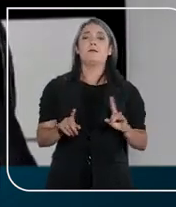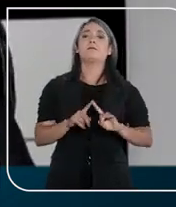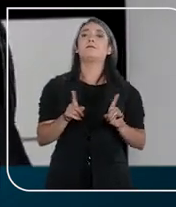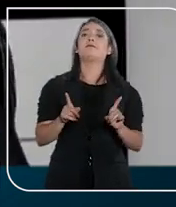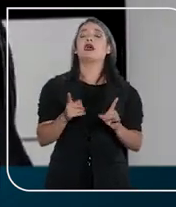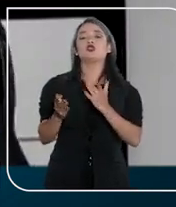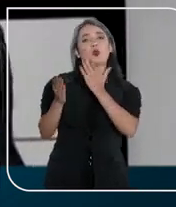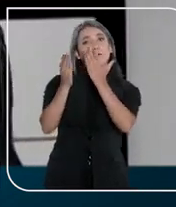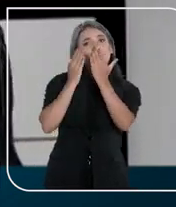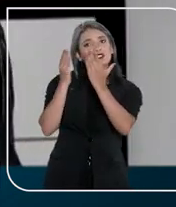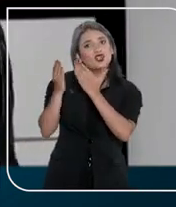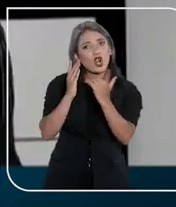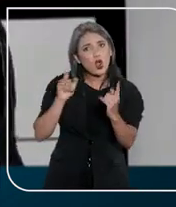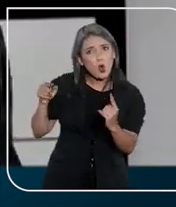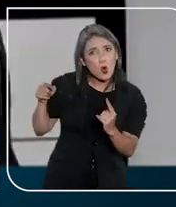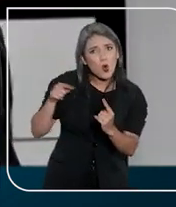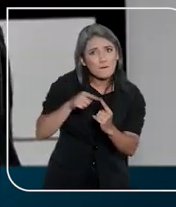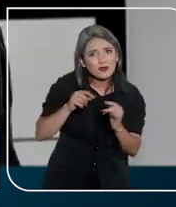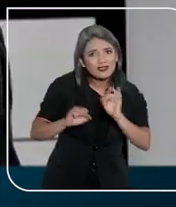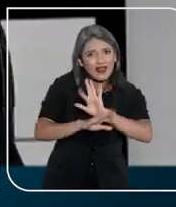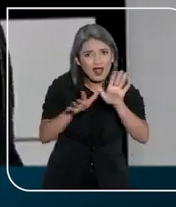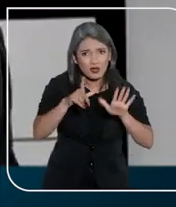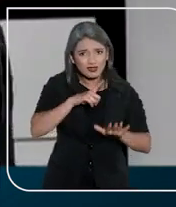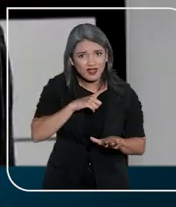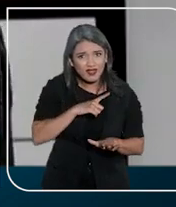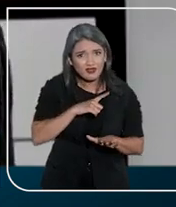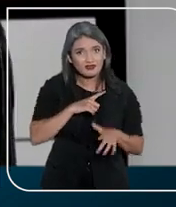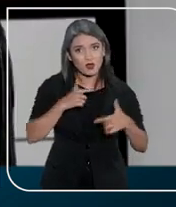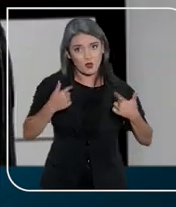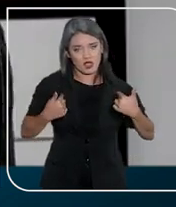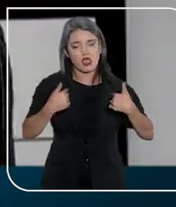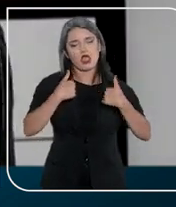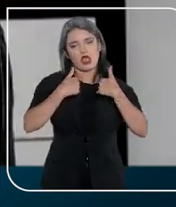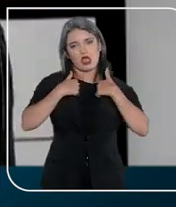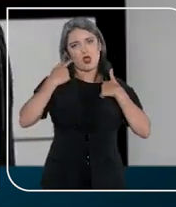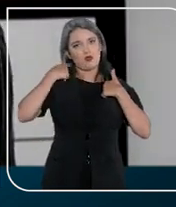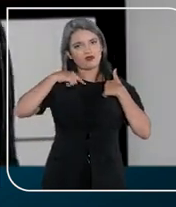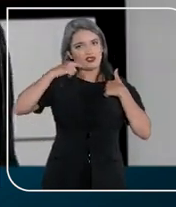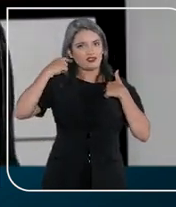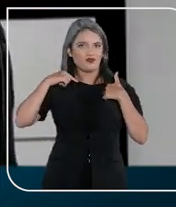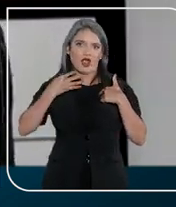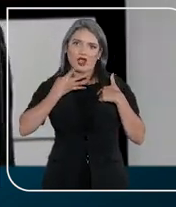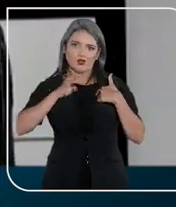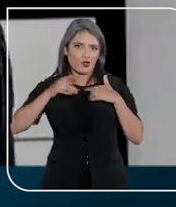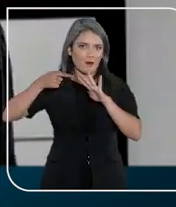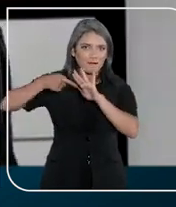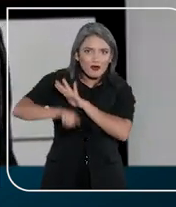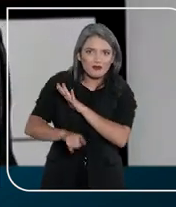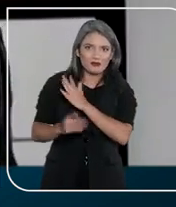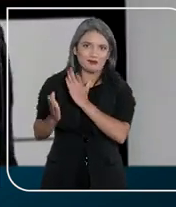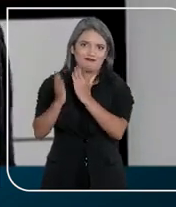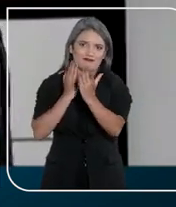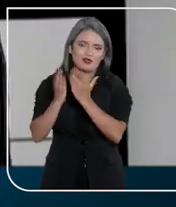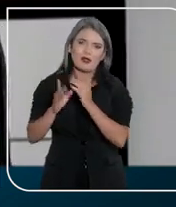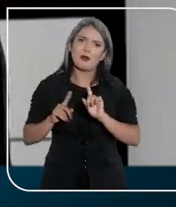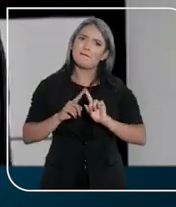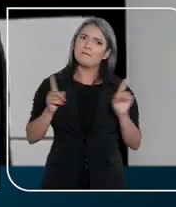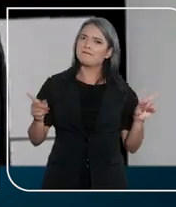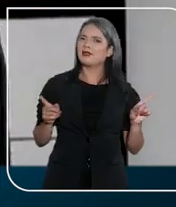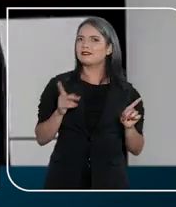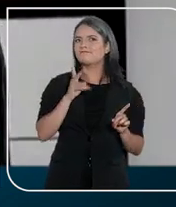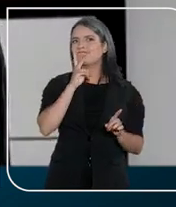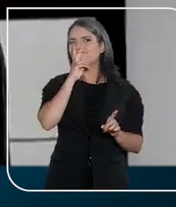objetivo. Por mais que como advogado eu não domine, como domina um profissional da psicologia, esses entendimentos, me parece